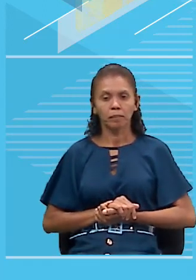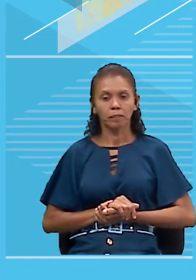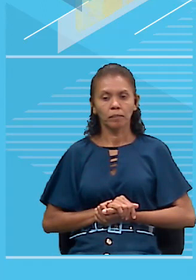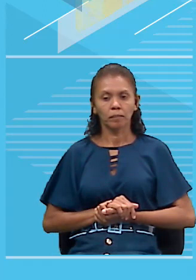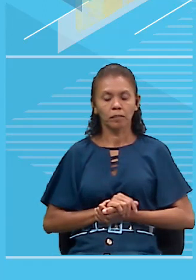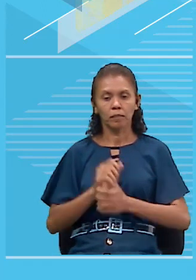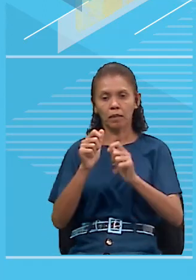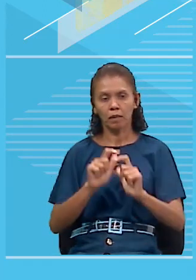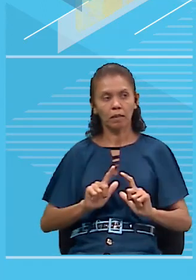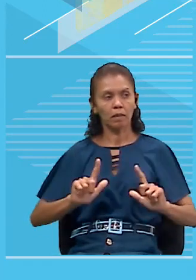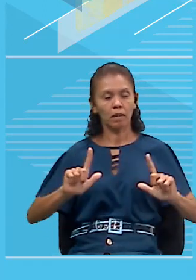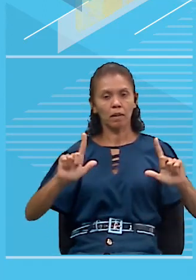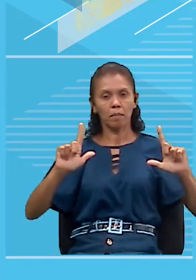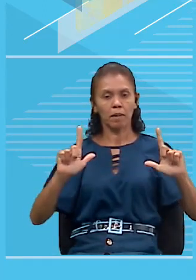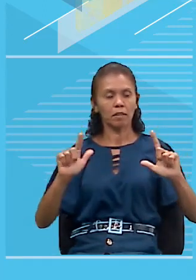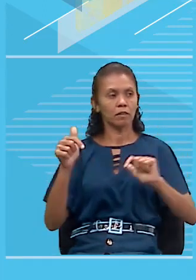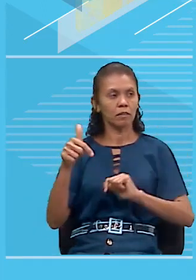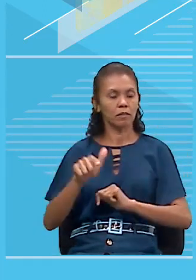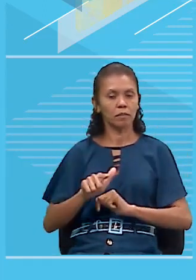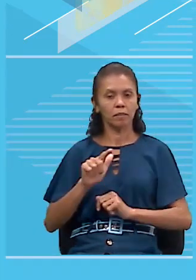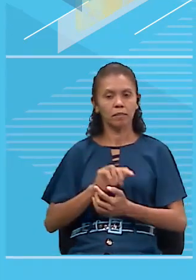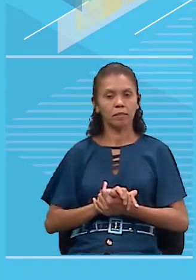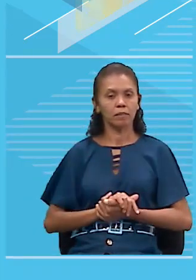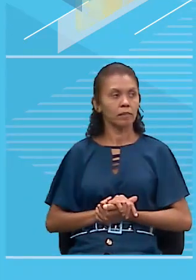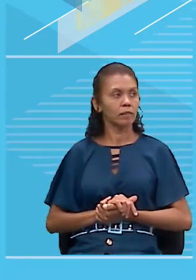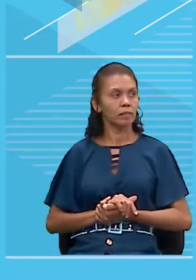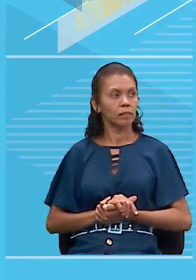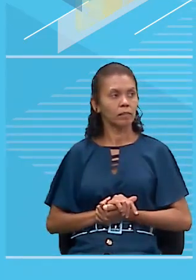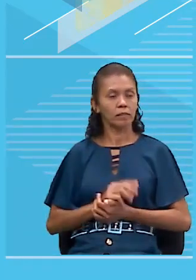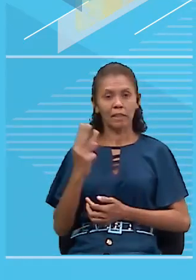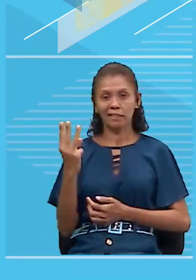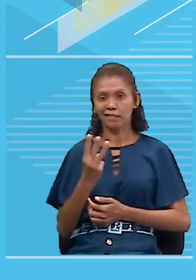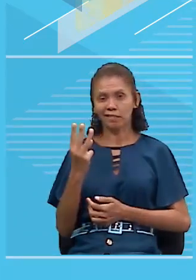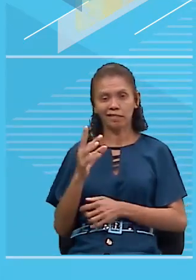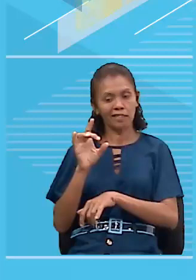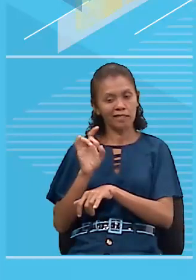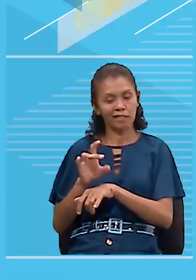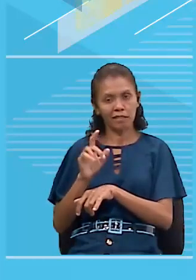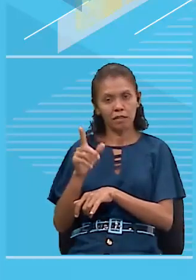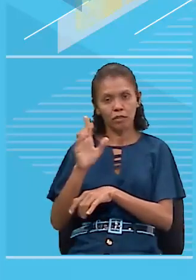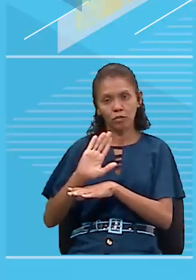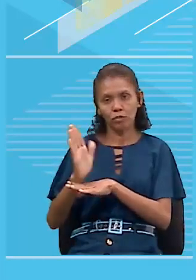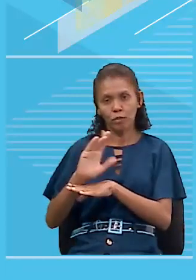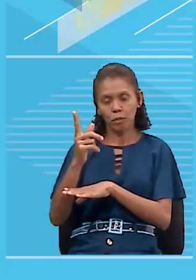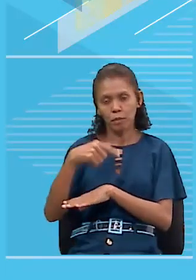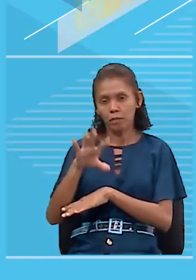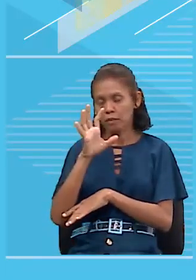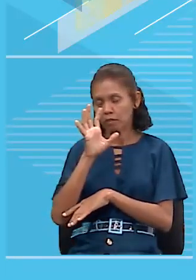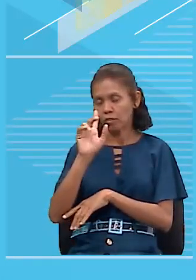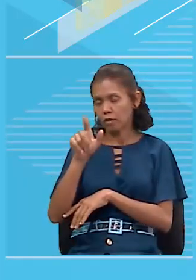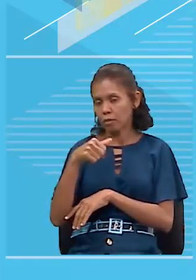Daniel traz a imagem aperta o esc Anote a terceira indicação de filme para hoje em terceira